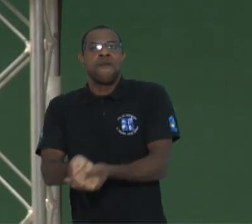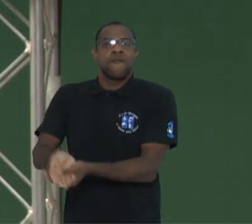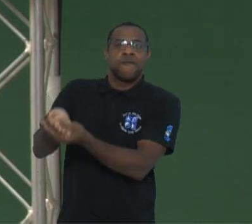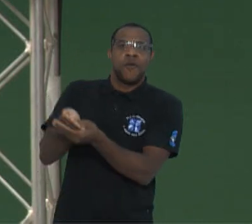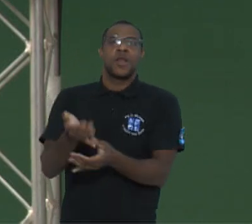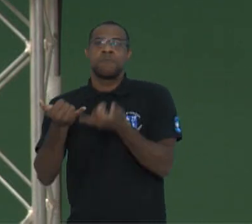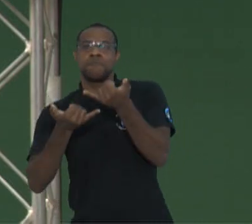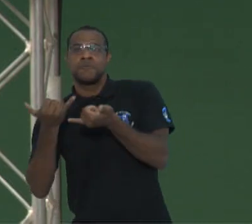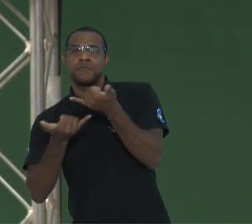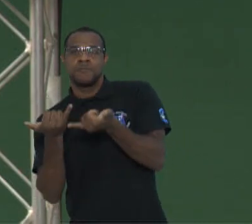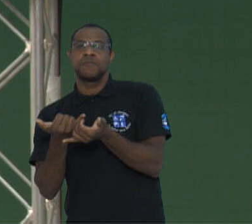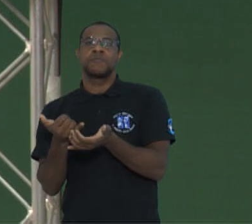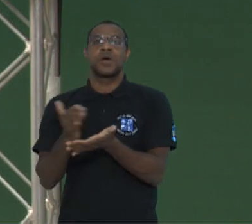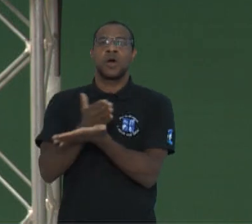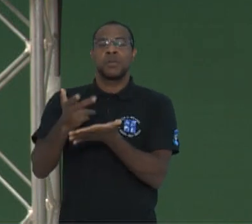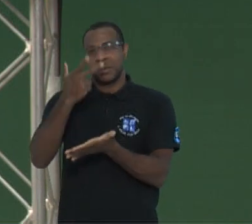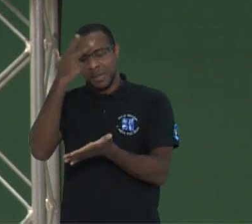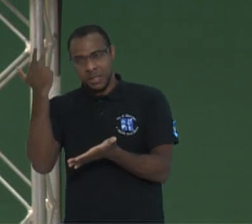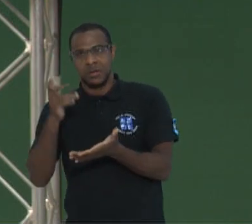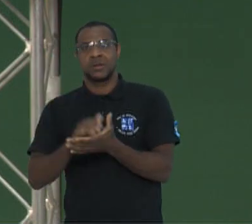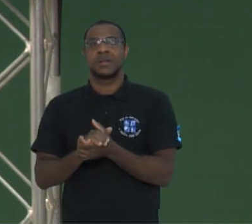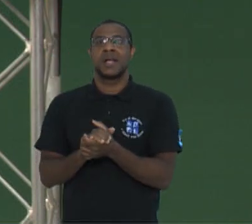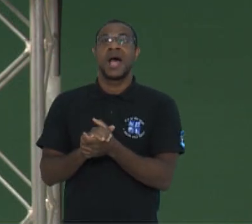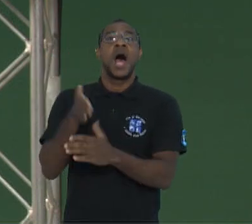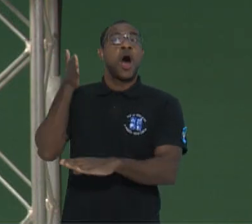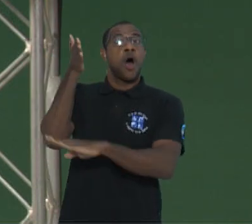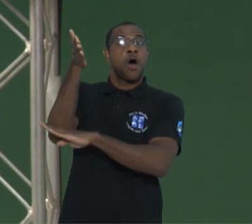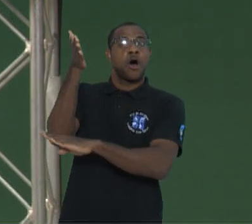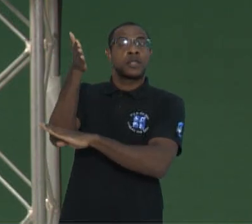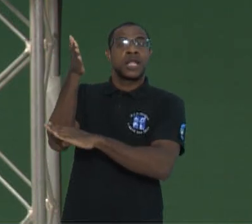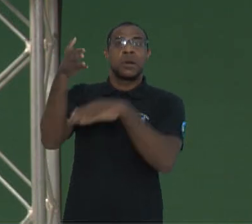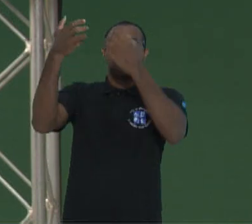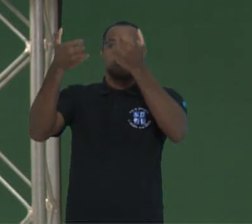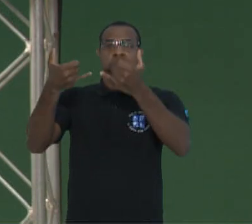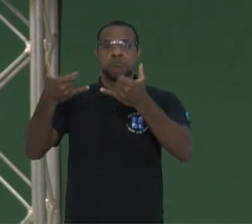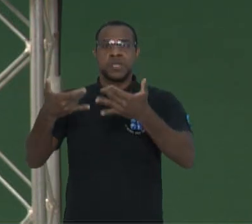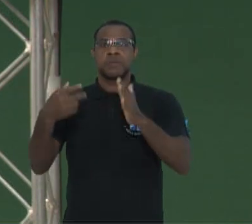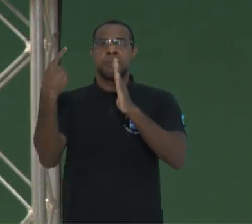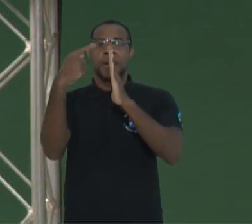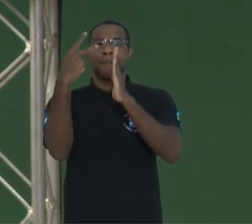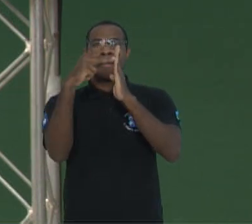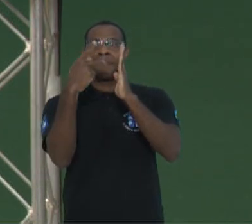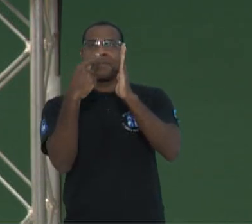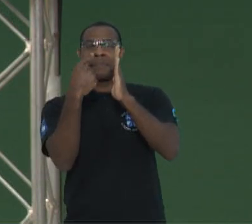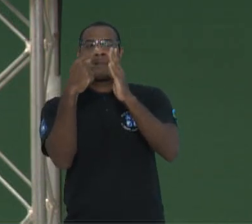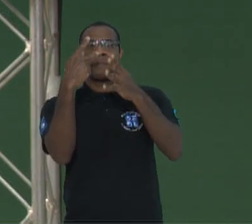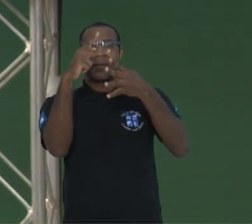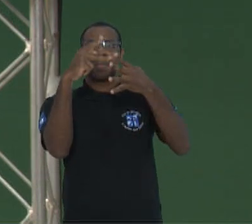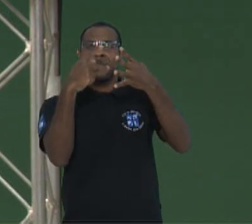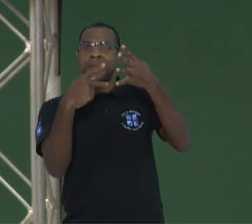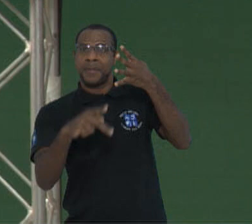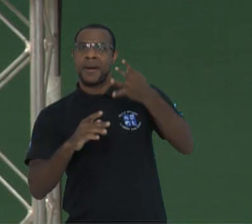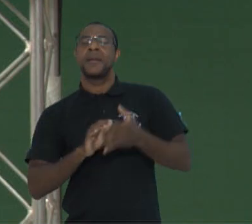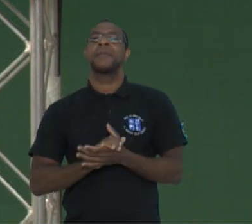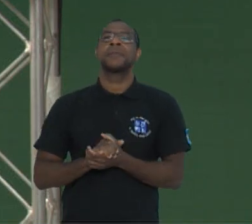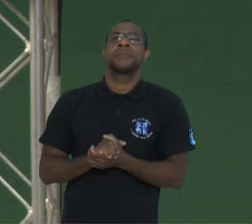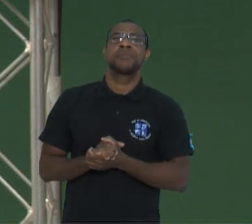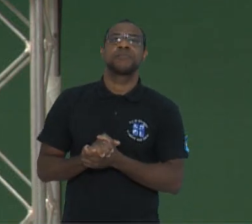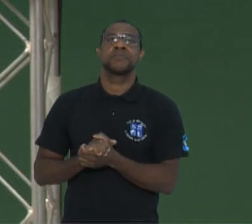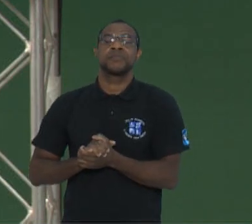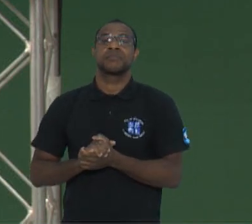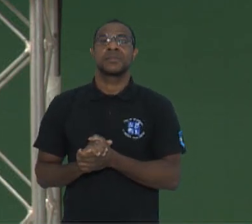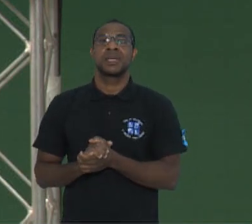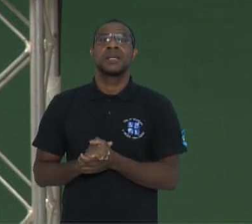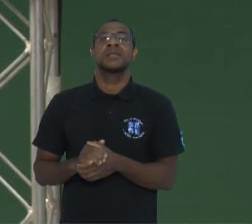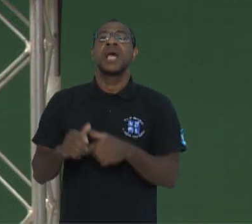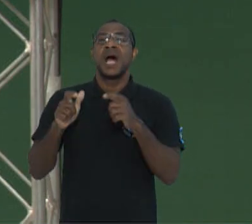pessoas, descreve o hotel e termina dizendo para quando aonde ela foi, que ela foi